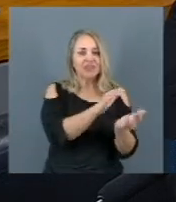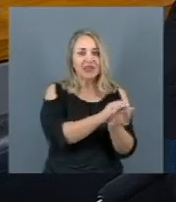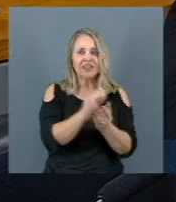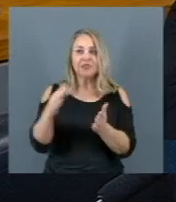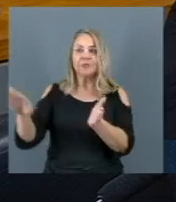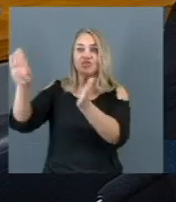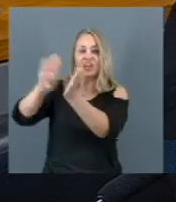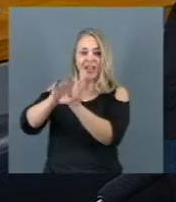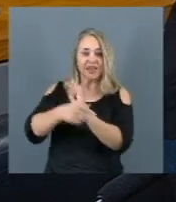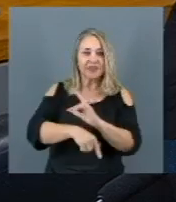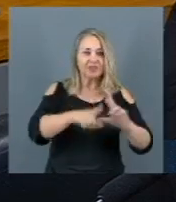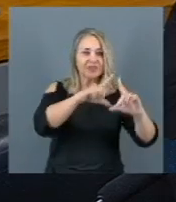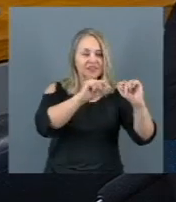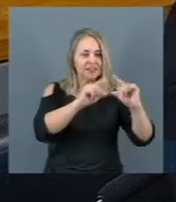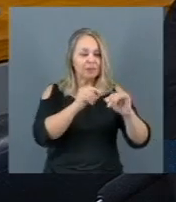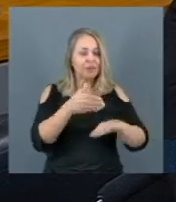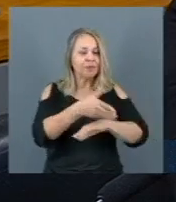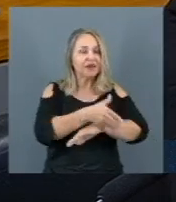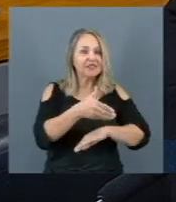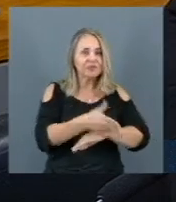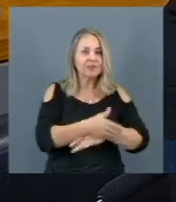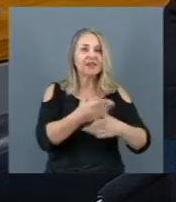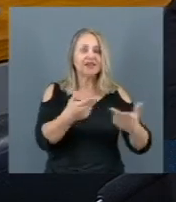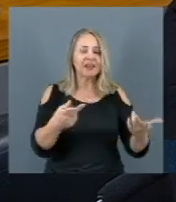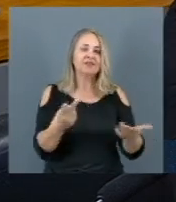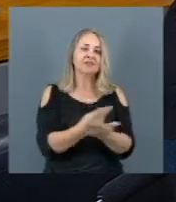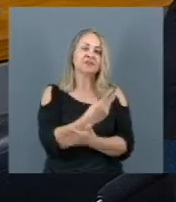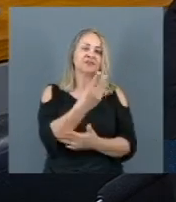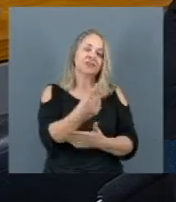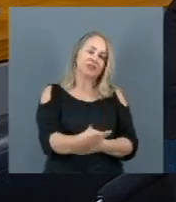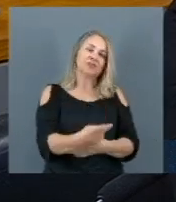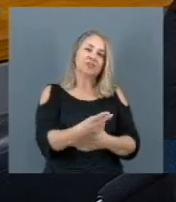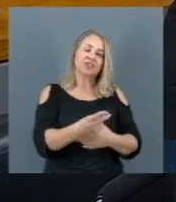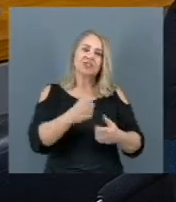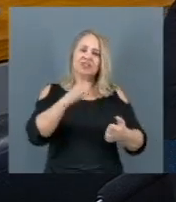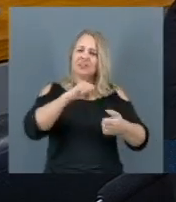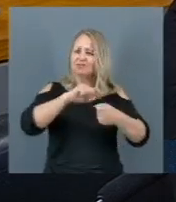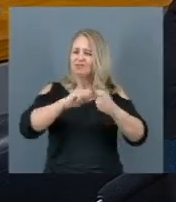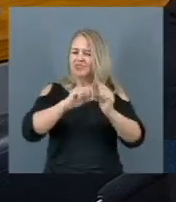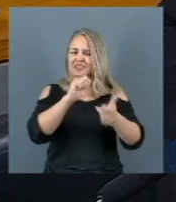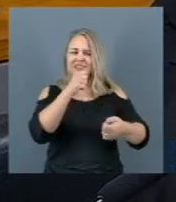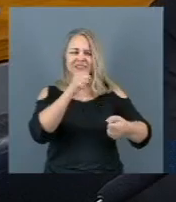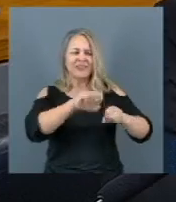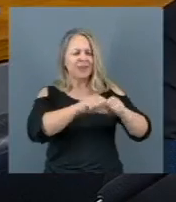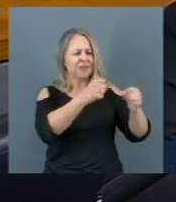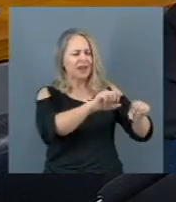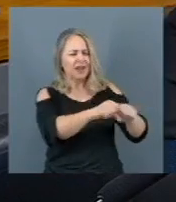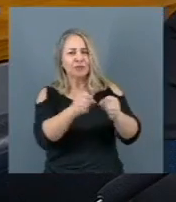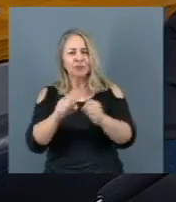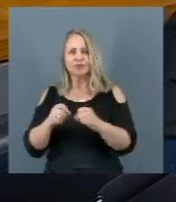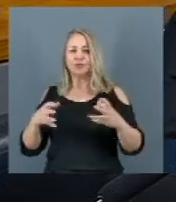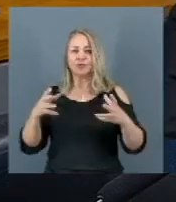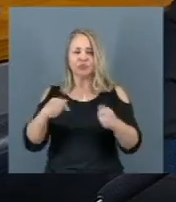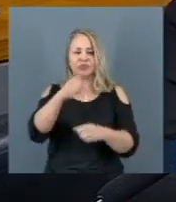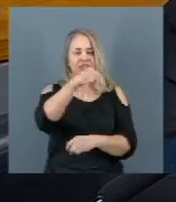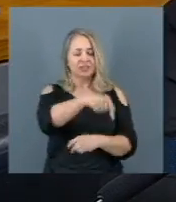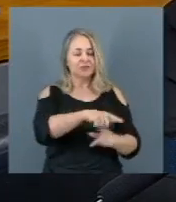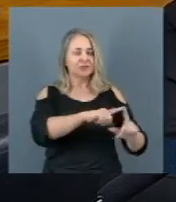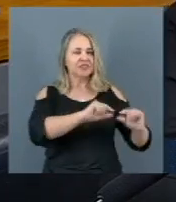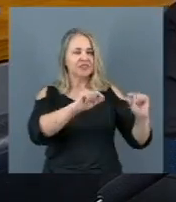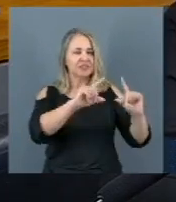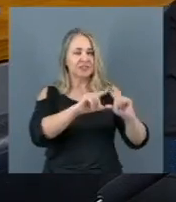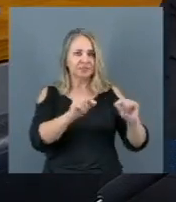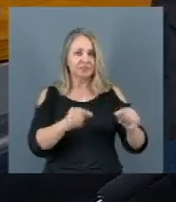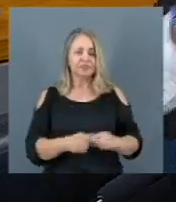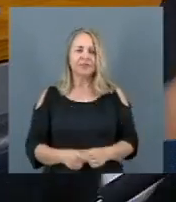de participar dos atos violentos que depredaram a sede dos três poderes na capital federal. E me estranha muito